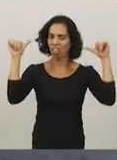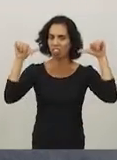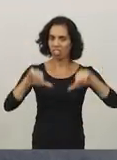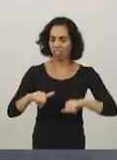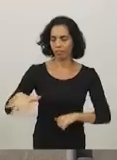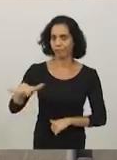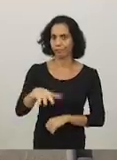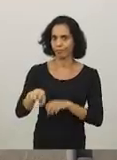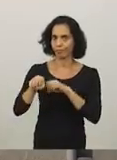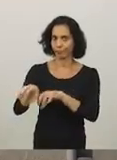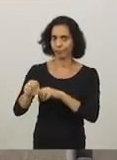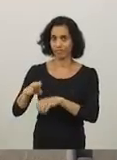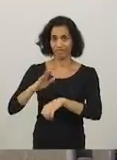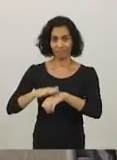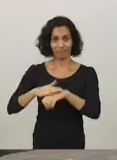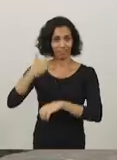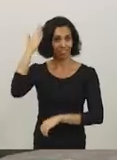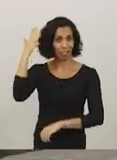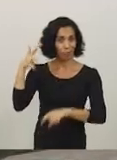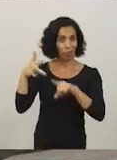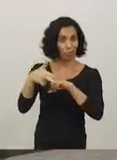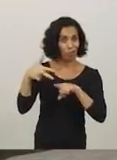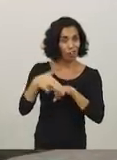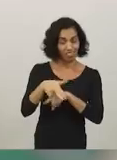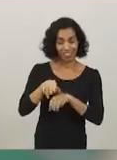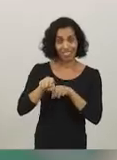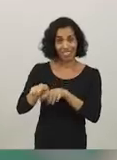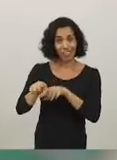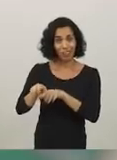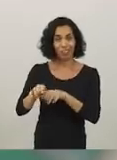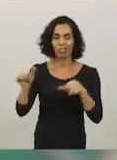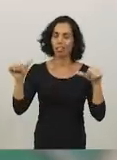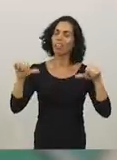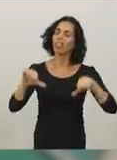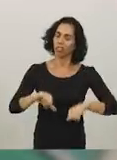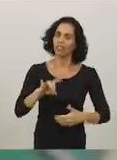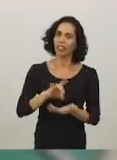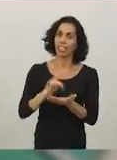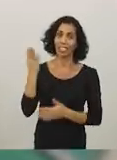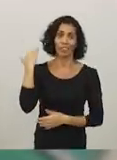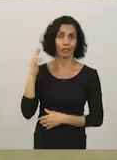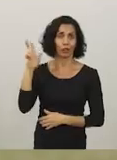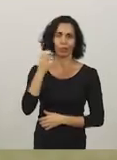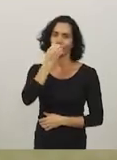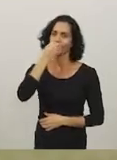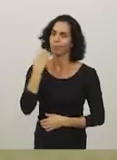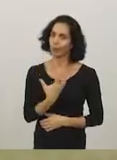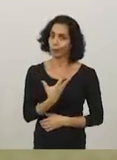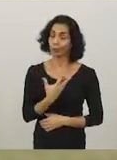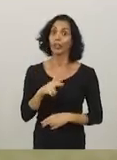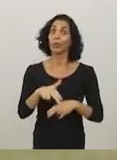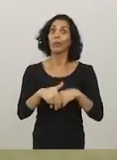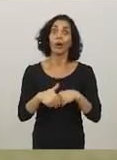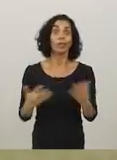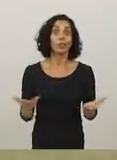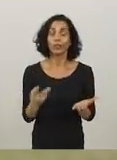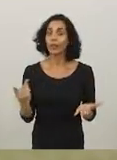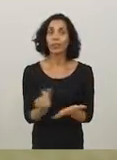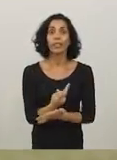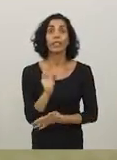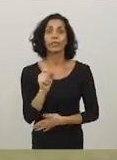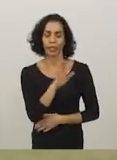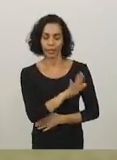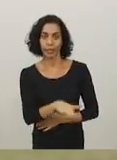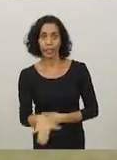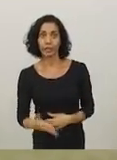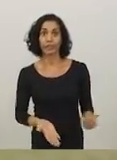Brasil vive uma tragédia na educação. Com os cortes do Temer, a educação deixou de ser uma prioridade, como era na época do Lula. Por causa